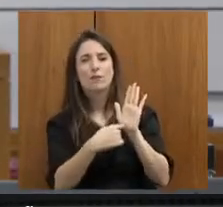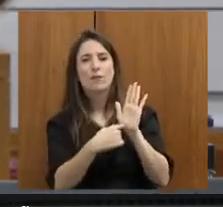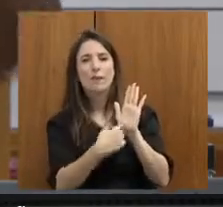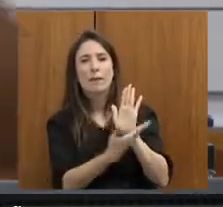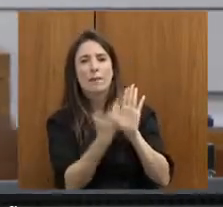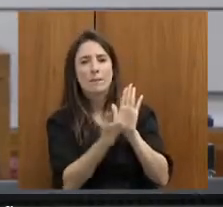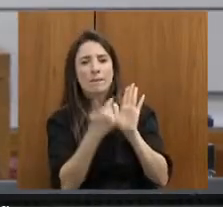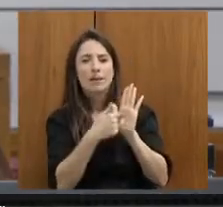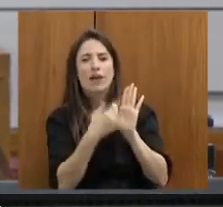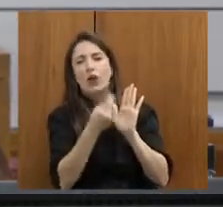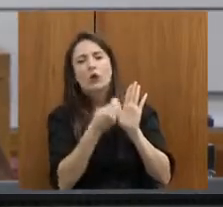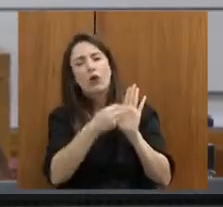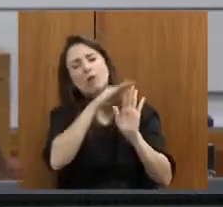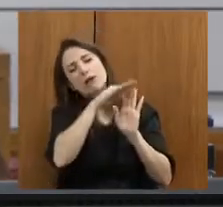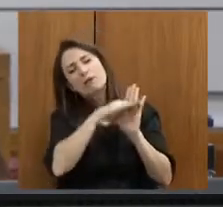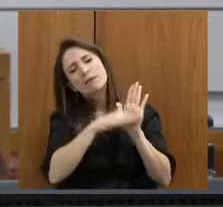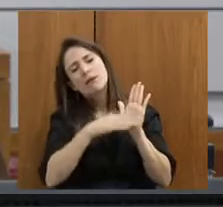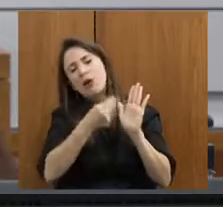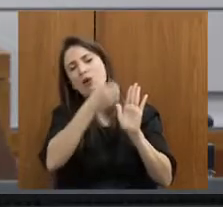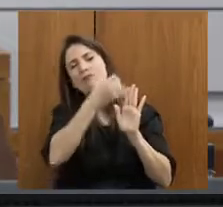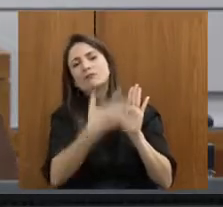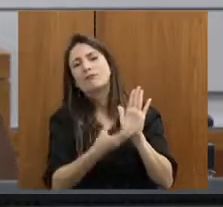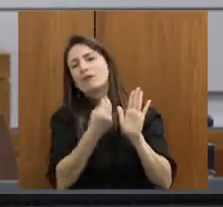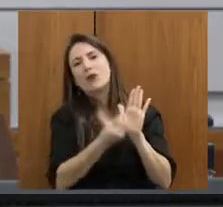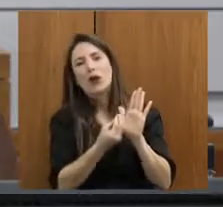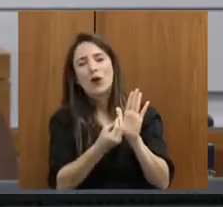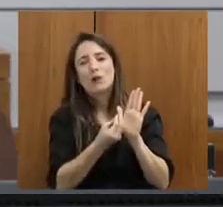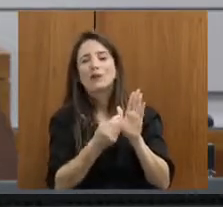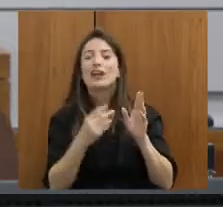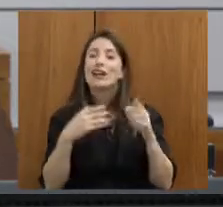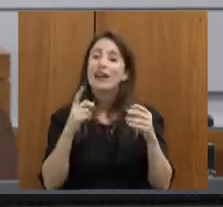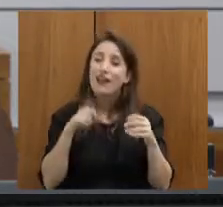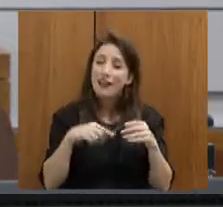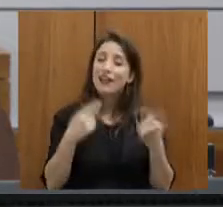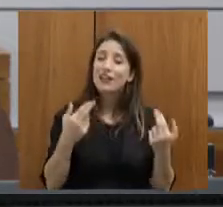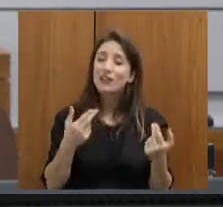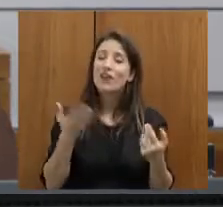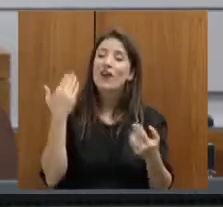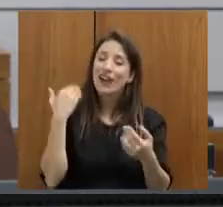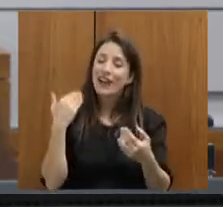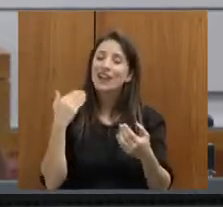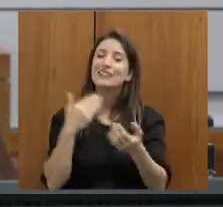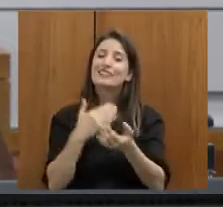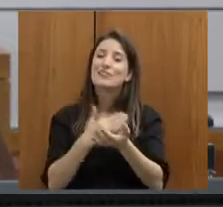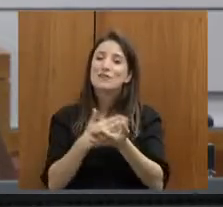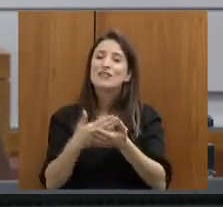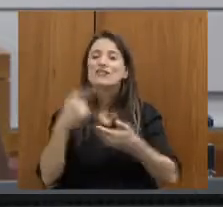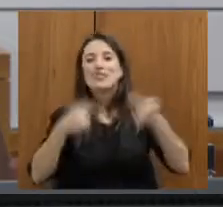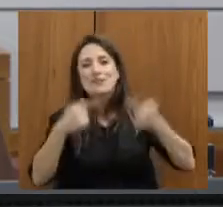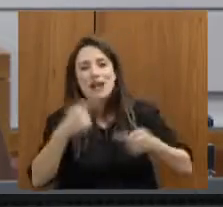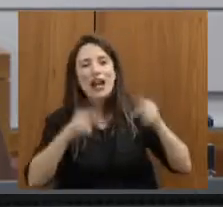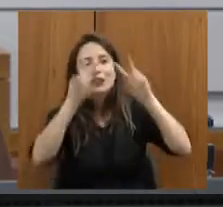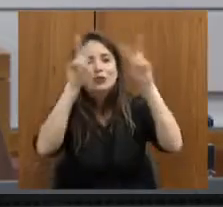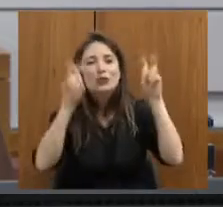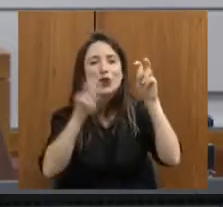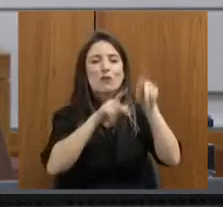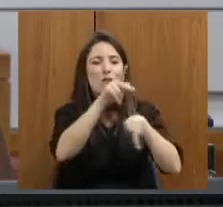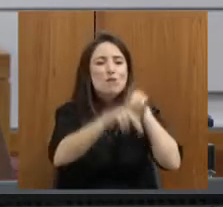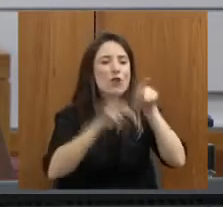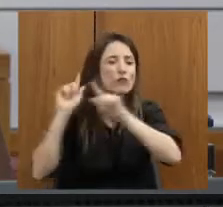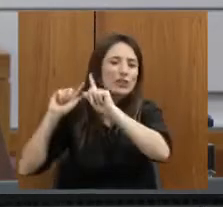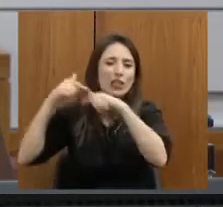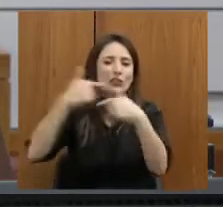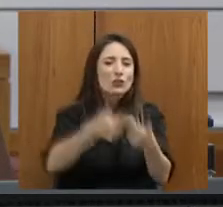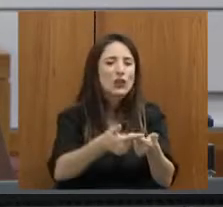forma seria um citados nesse plano foi como entramos no debate de povos tradicionais de matriz africana né foram